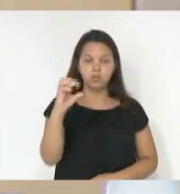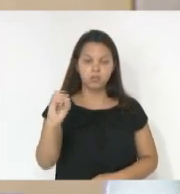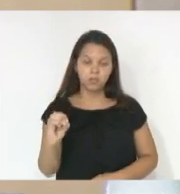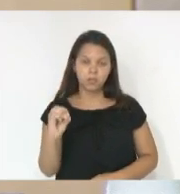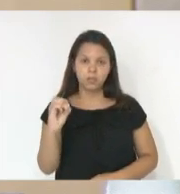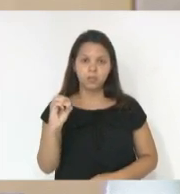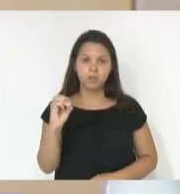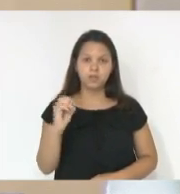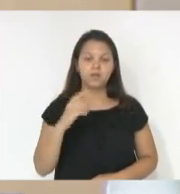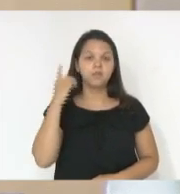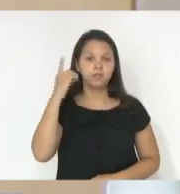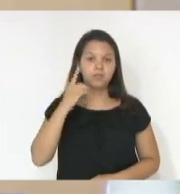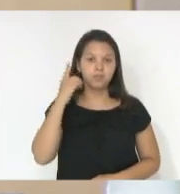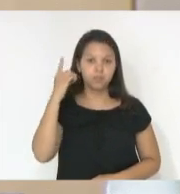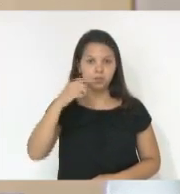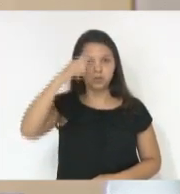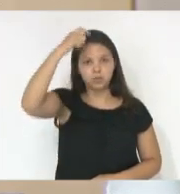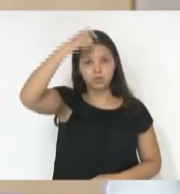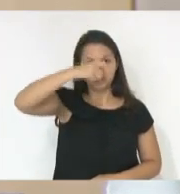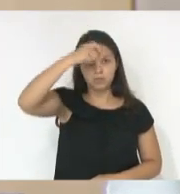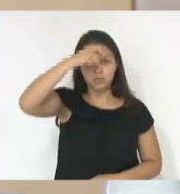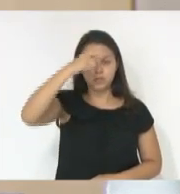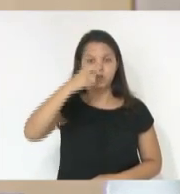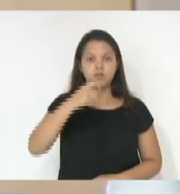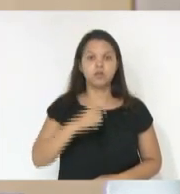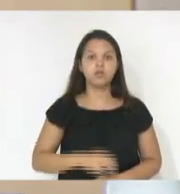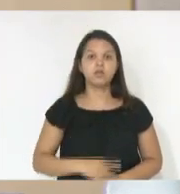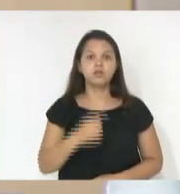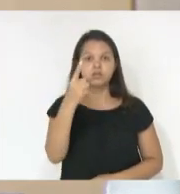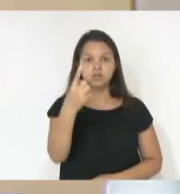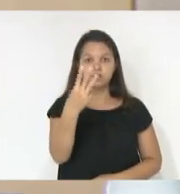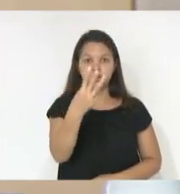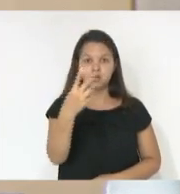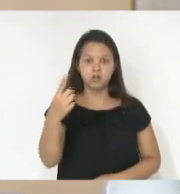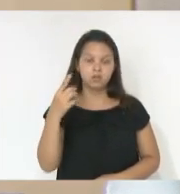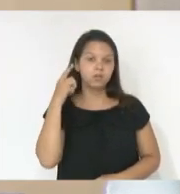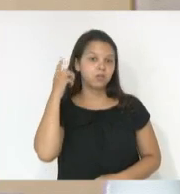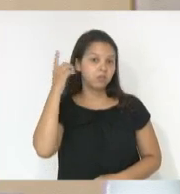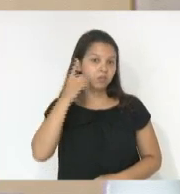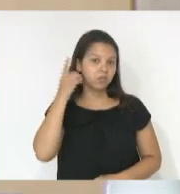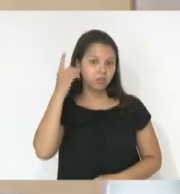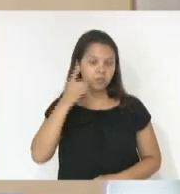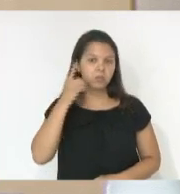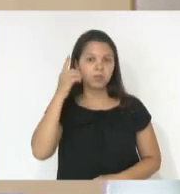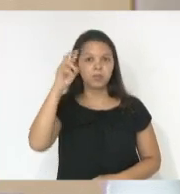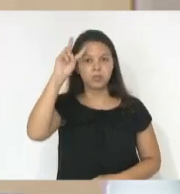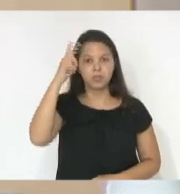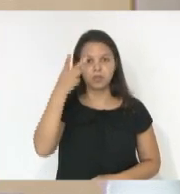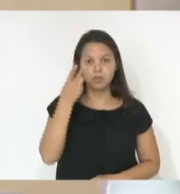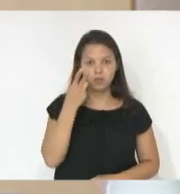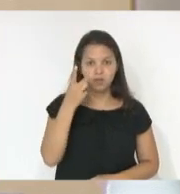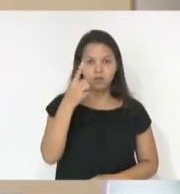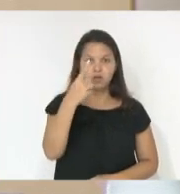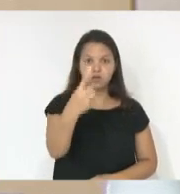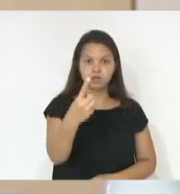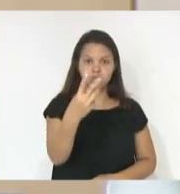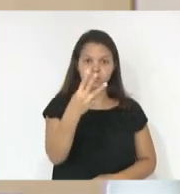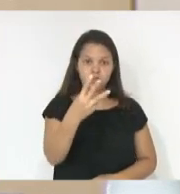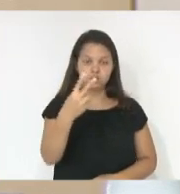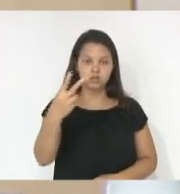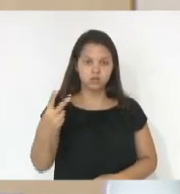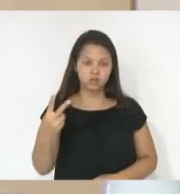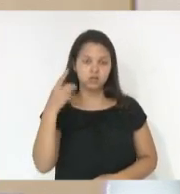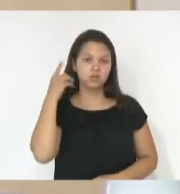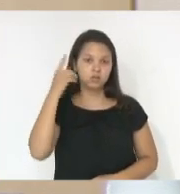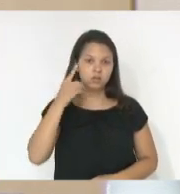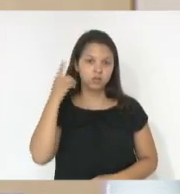autoria deputado Maurício Scudilark. Requerimento 131, autoria deputado Milton Robos. Requerimento 132, autoria